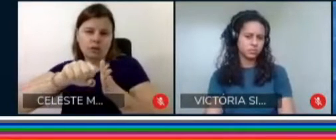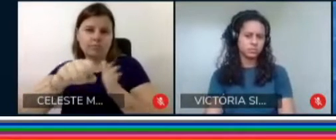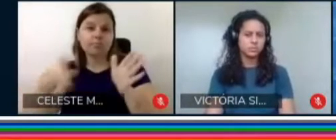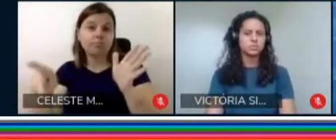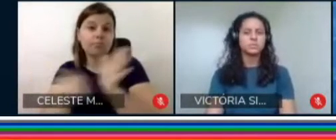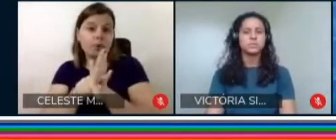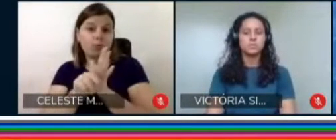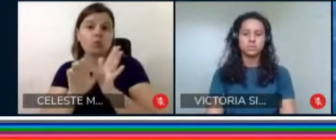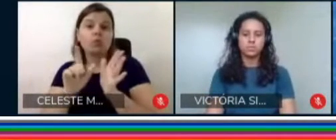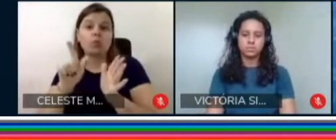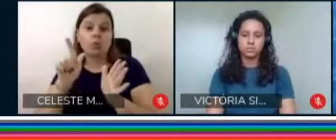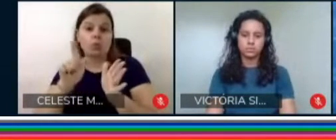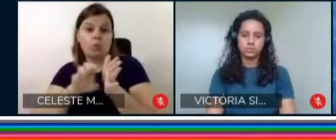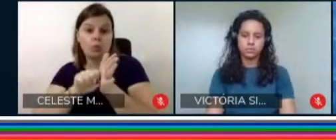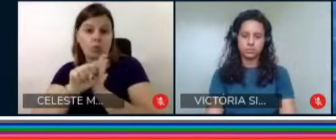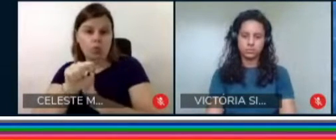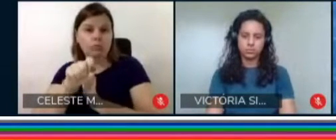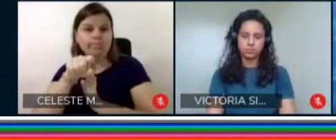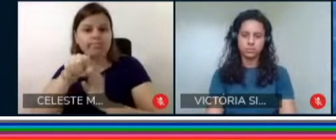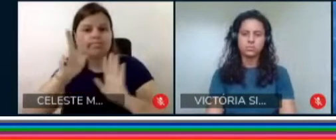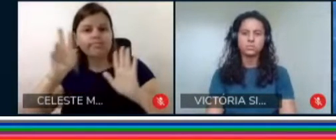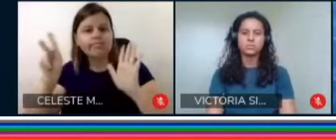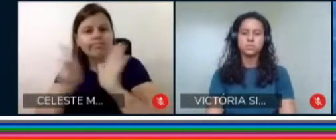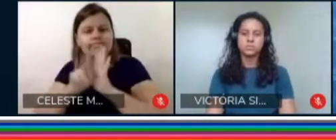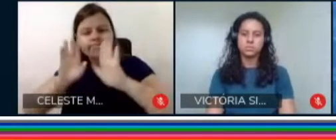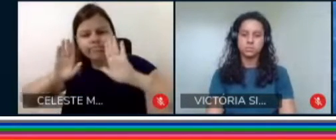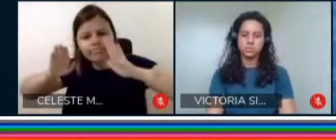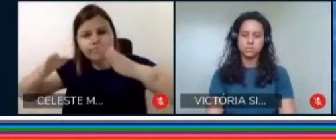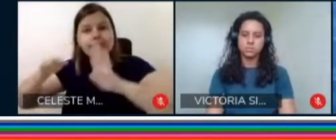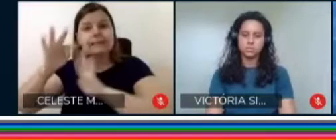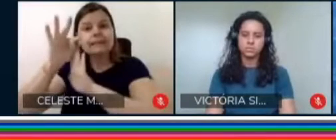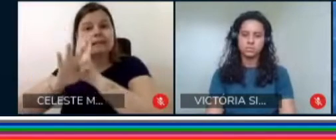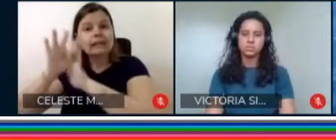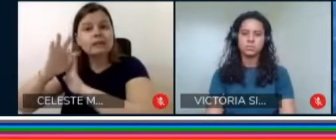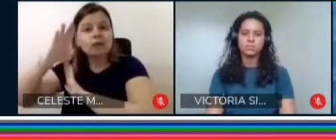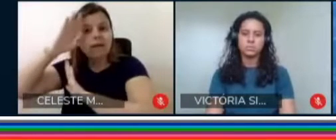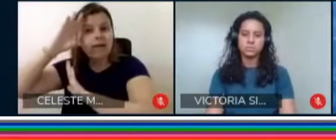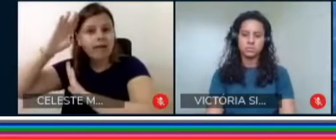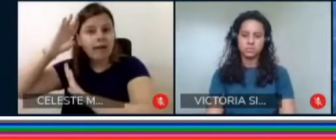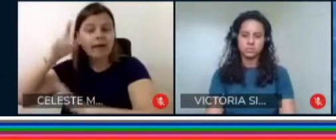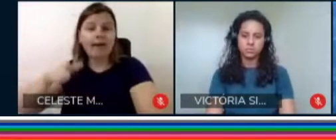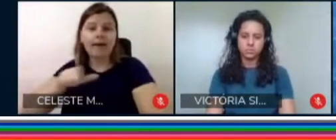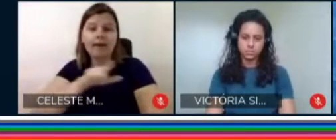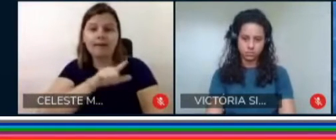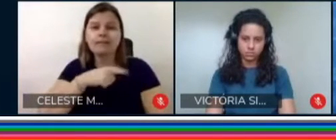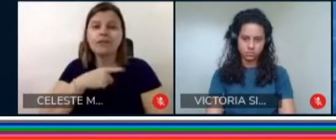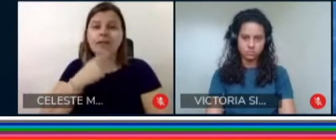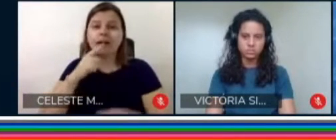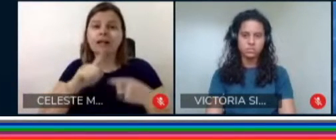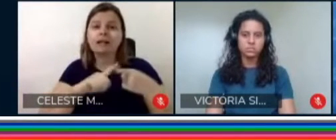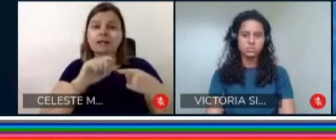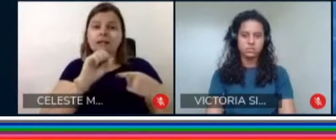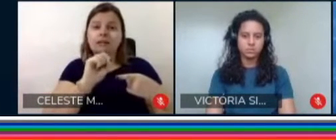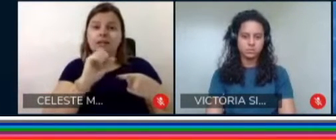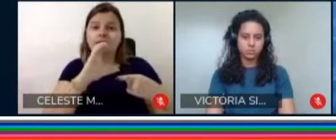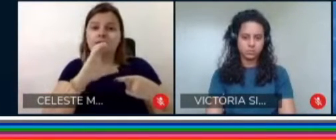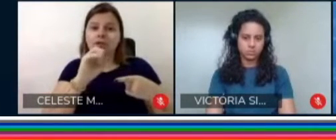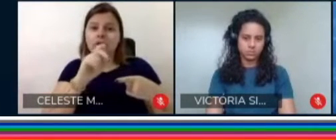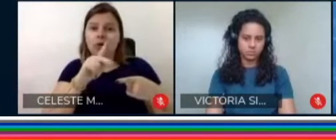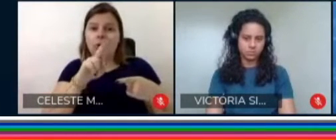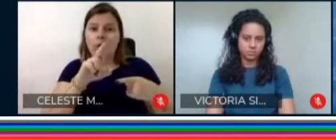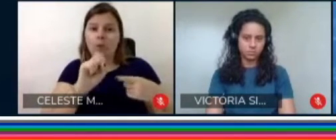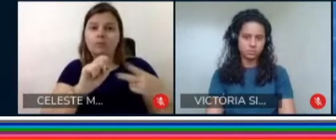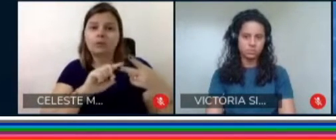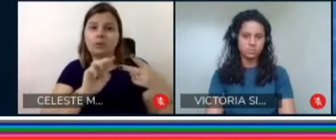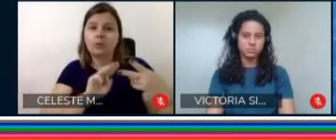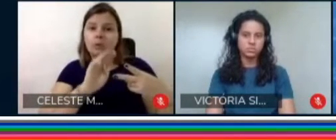Google voltado para textos acadêmicos. Eu falei para vocês que a Web of Science e a Scopus seguem critérios mais